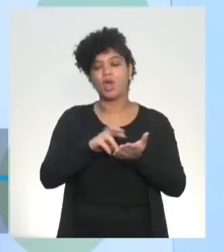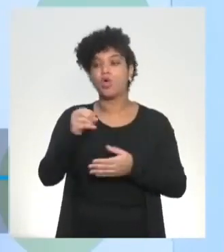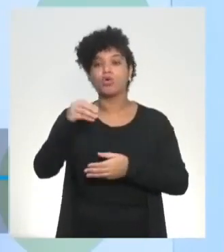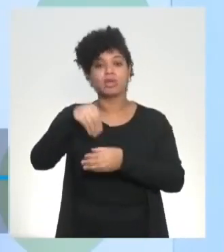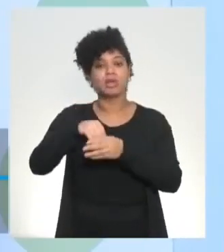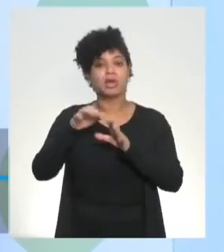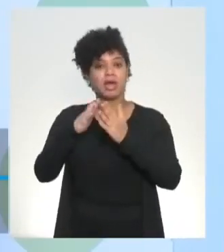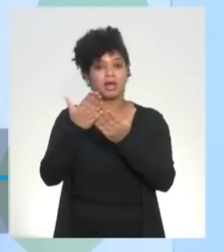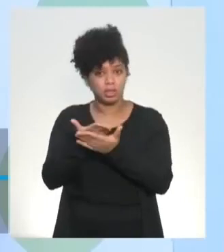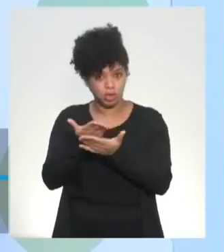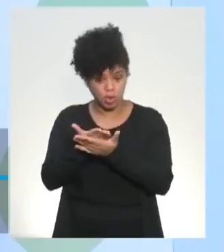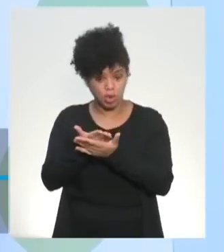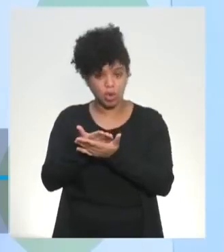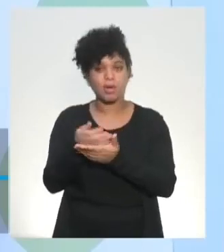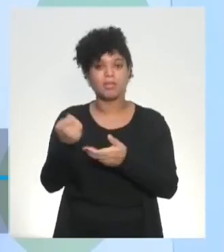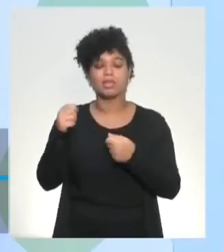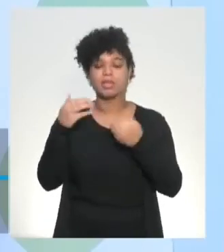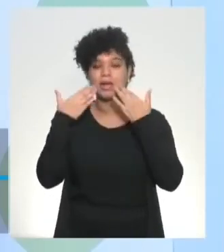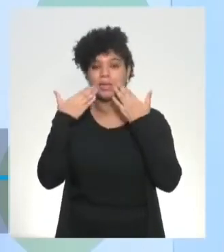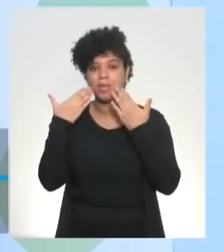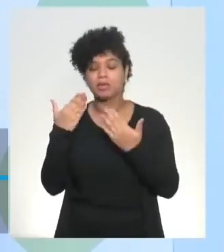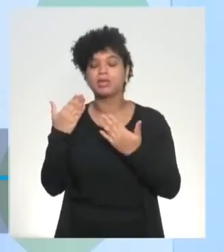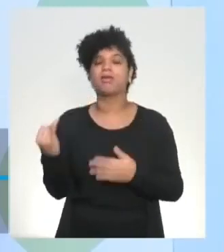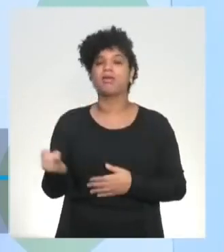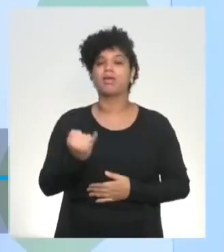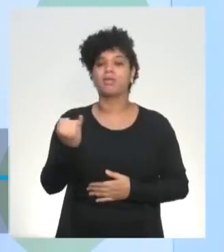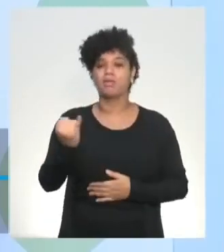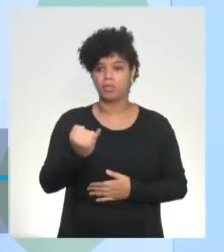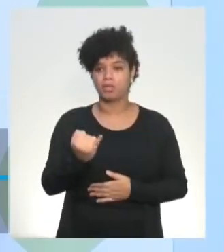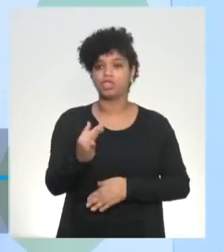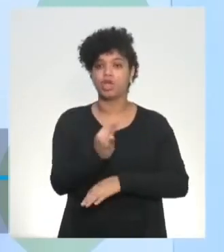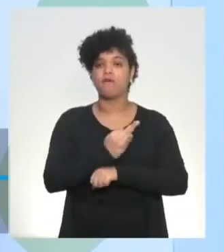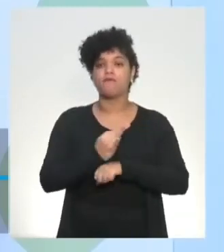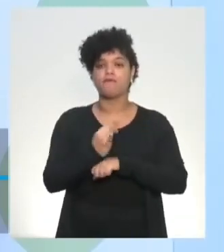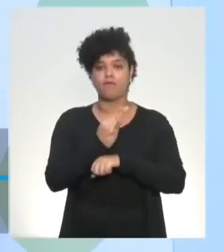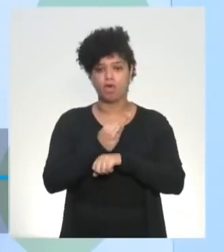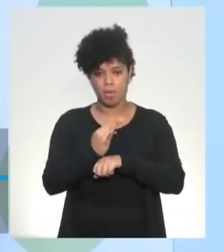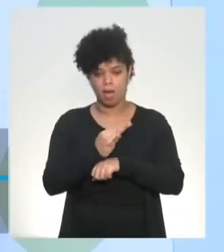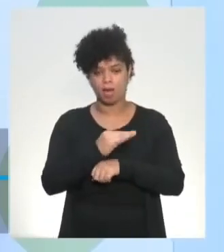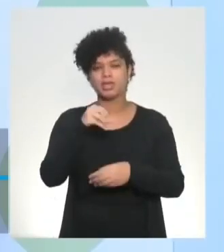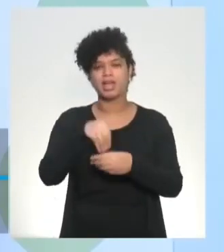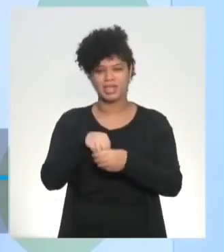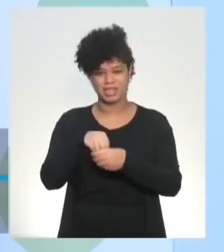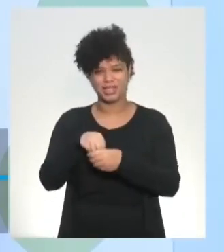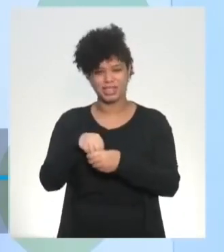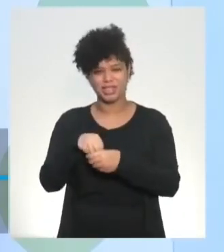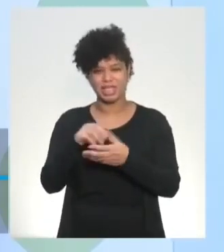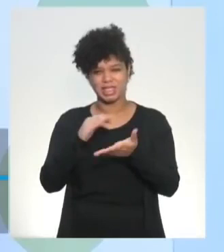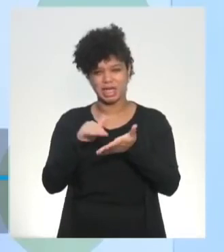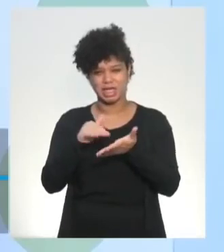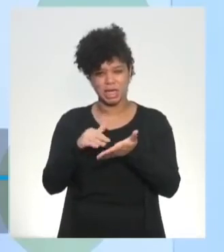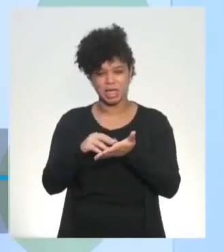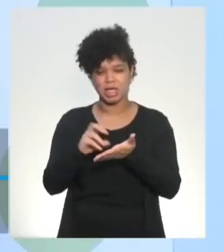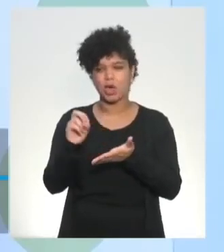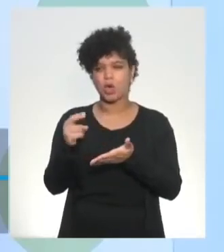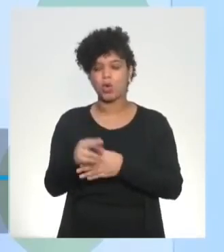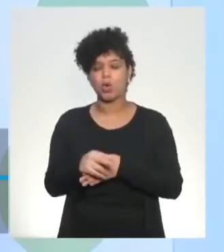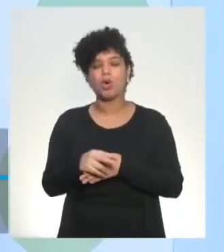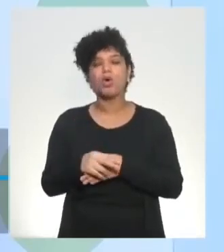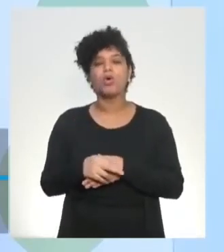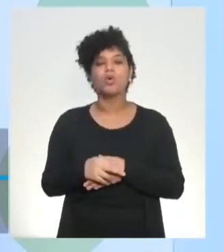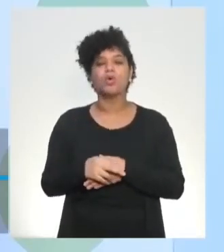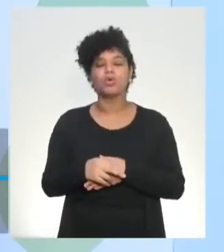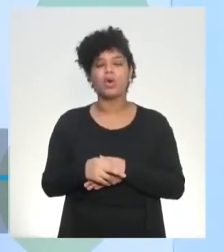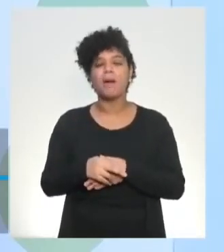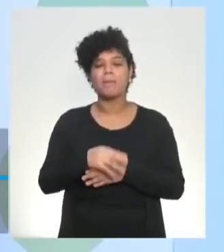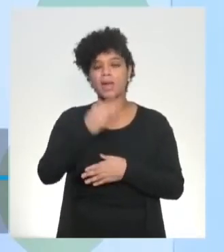escola, quando você precisa apresentar alguma coisa para a secretaria, para o reitor, né? Então, assim, sempre